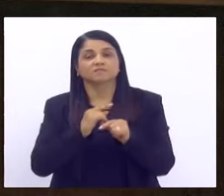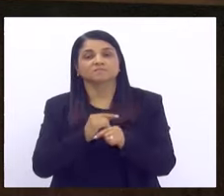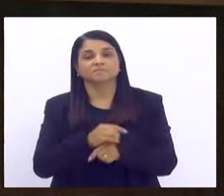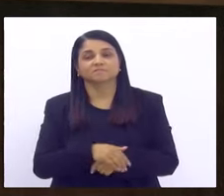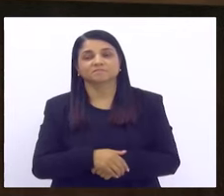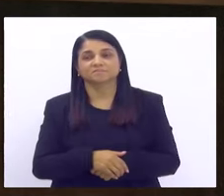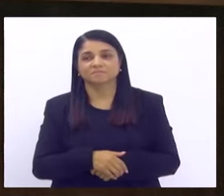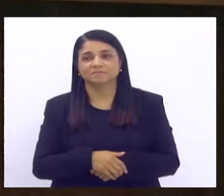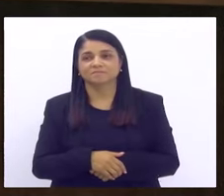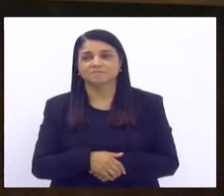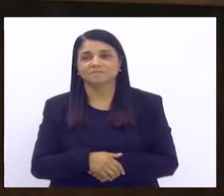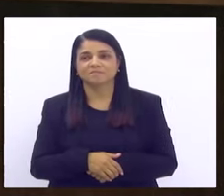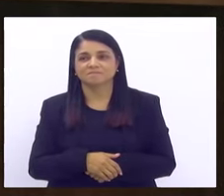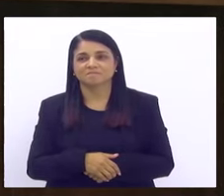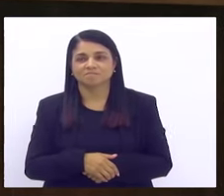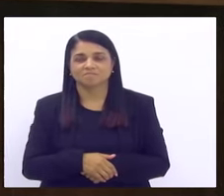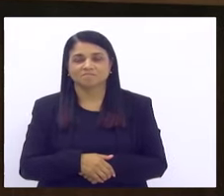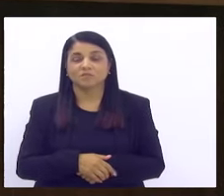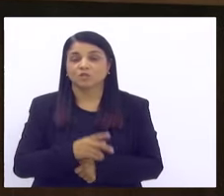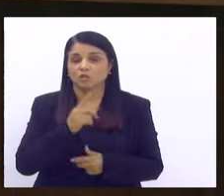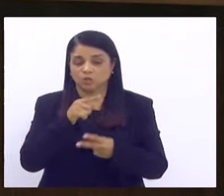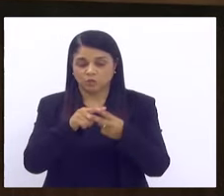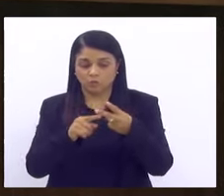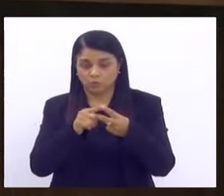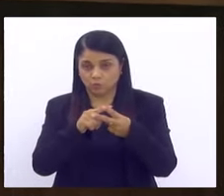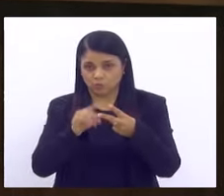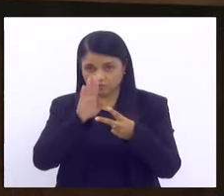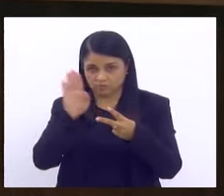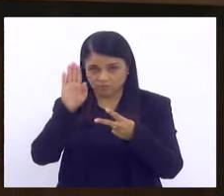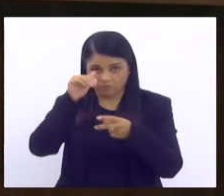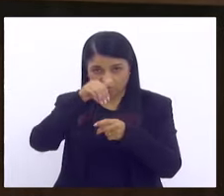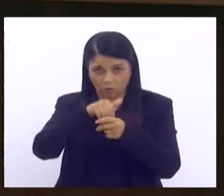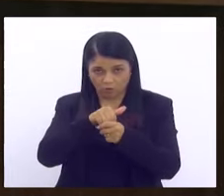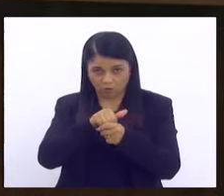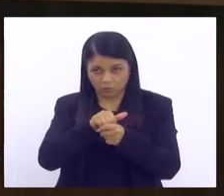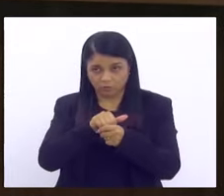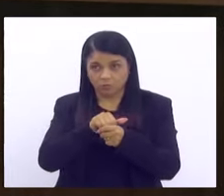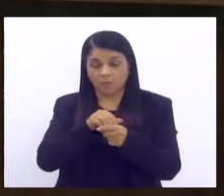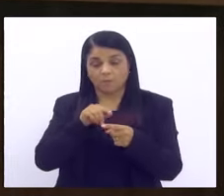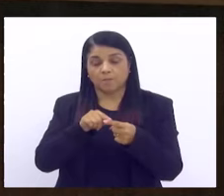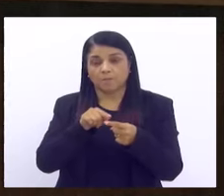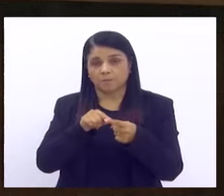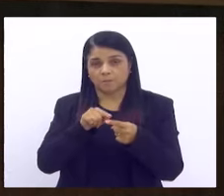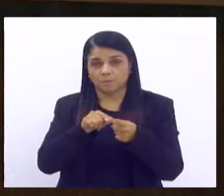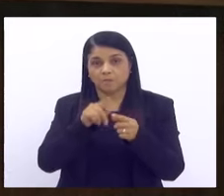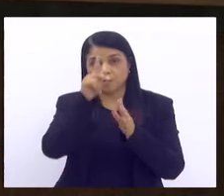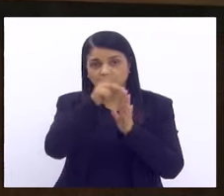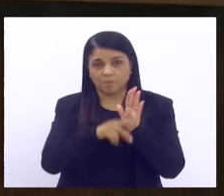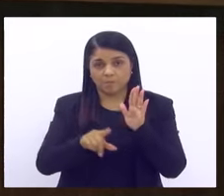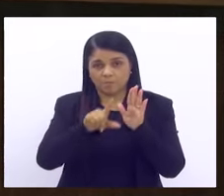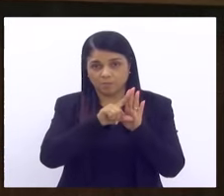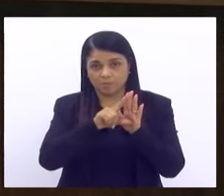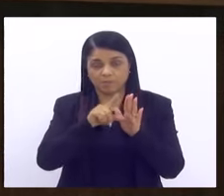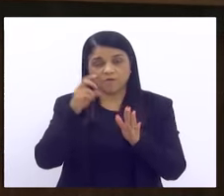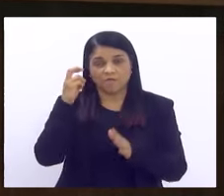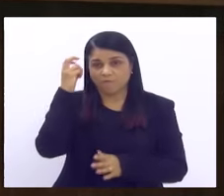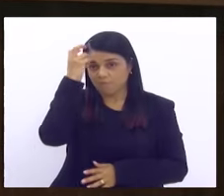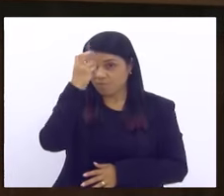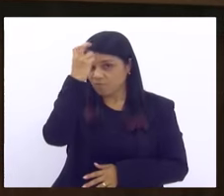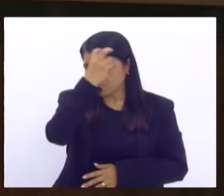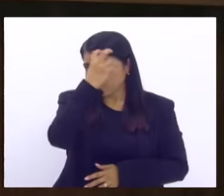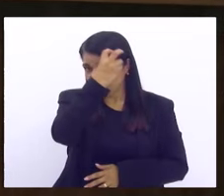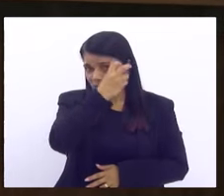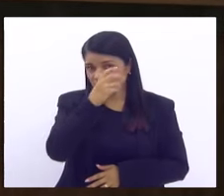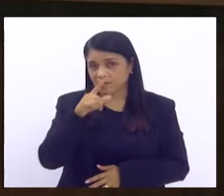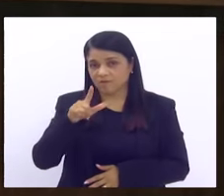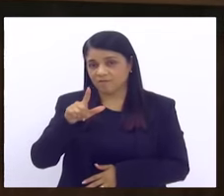comando. Eu vou fazer duas declarações de voto. Primeiro, para o projeto da deputada Verônica Lima, que está